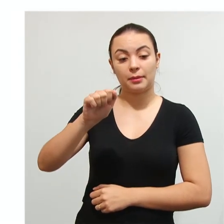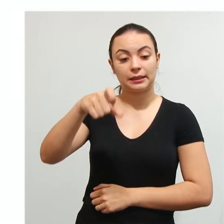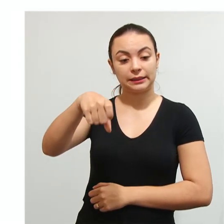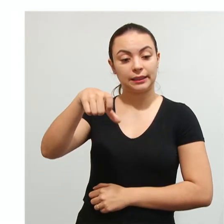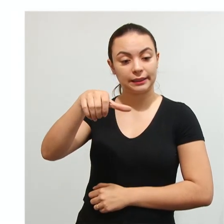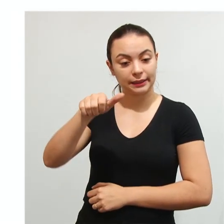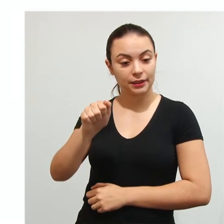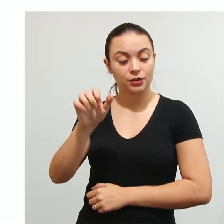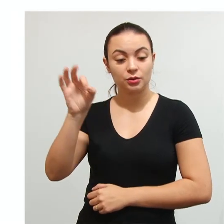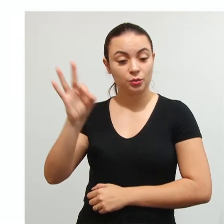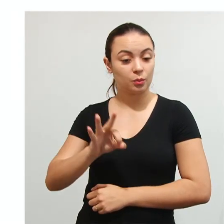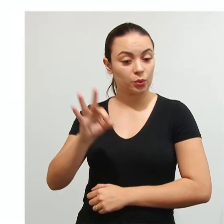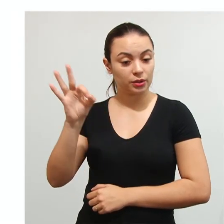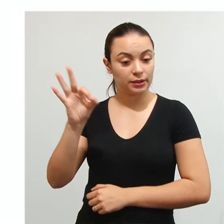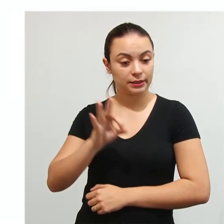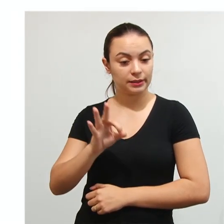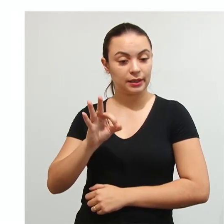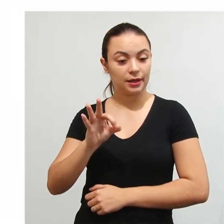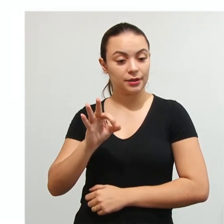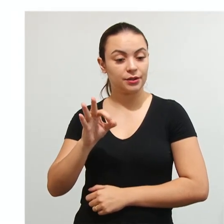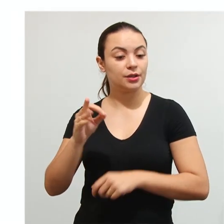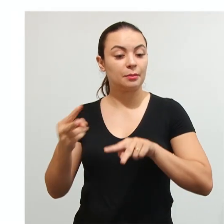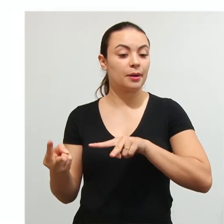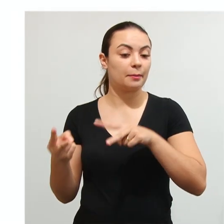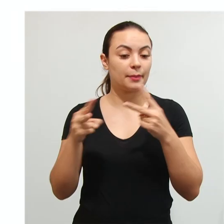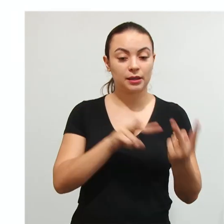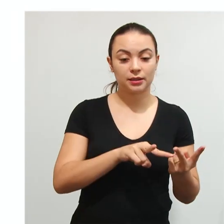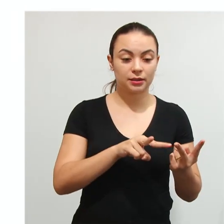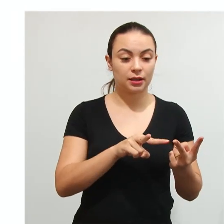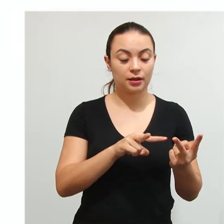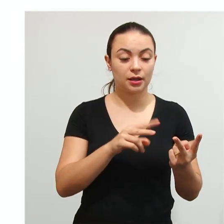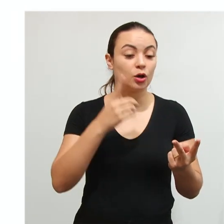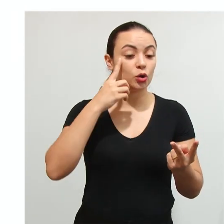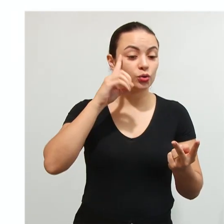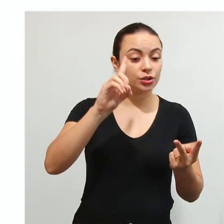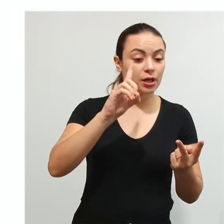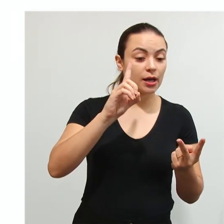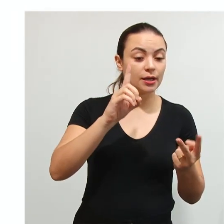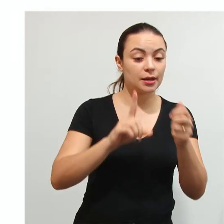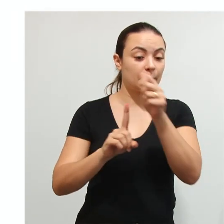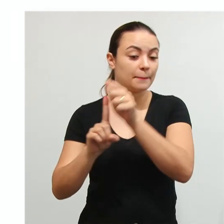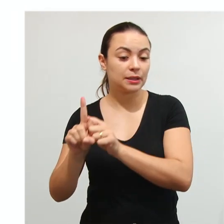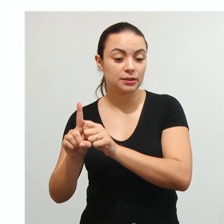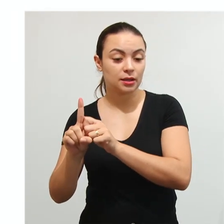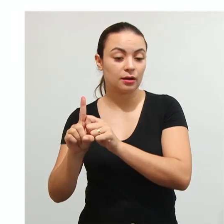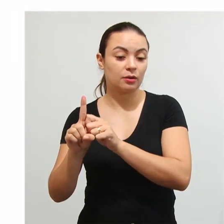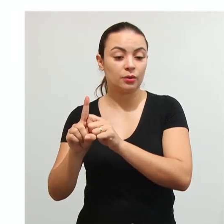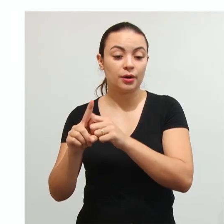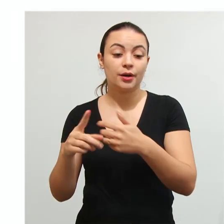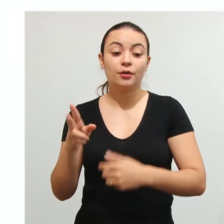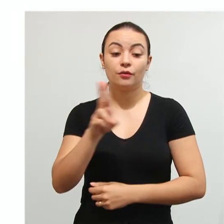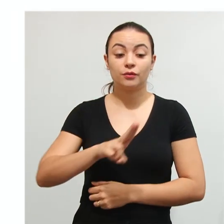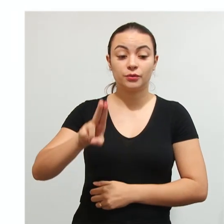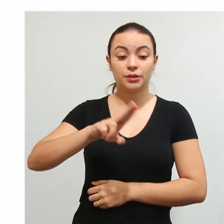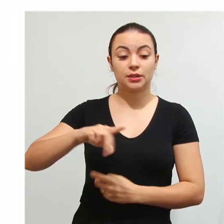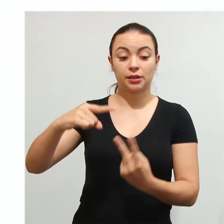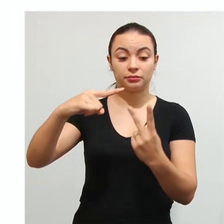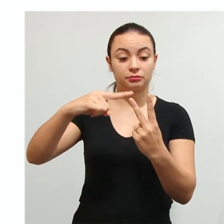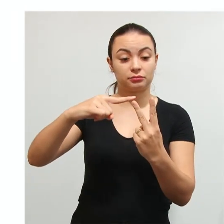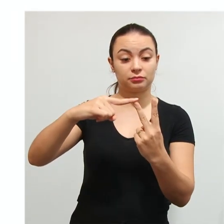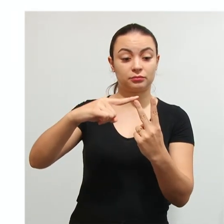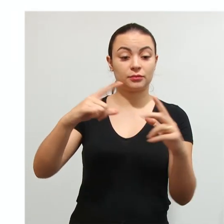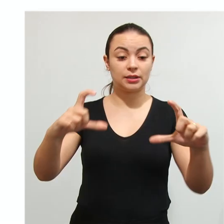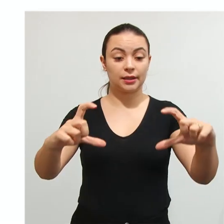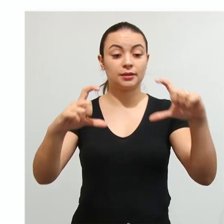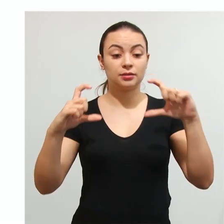então para sair de uma taxa diária para achar uma taxa mensal ou de uma mensal para uma diária Então por essas quatro expressões